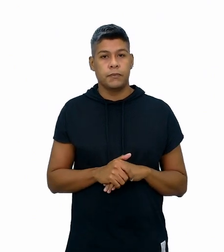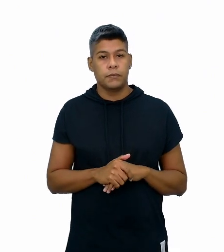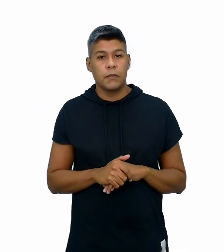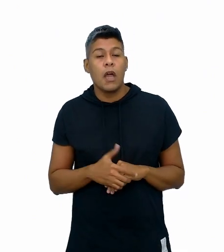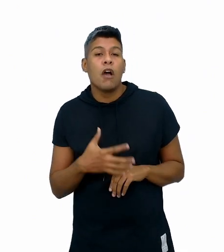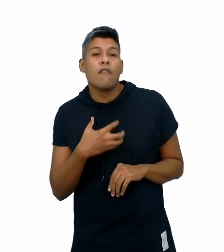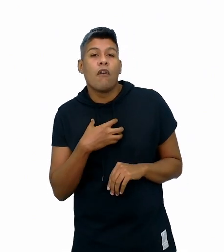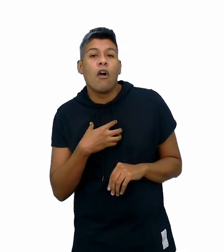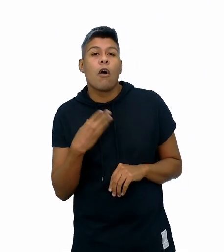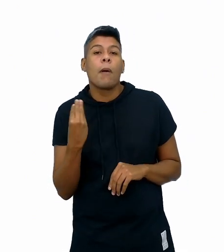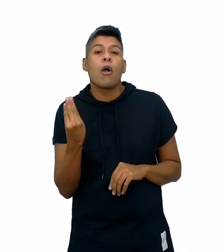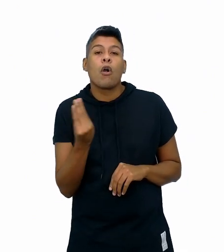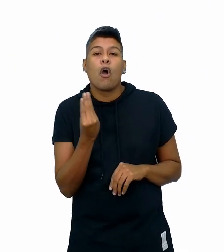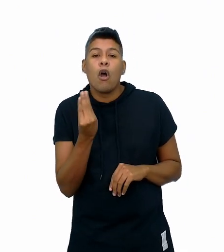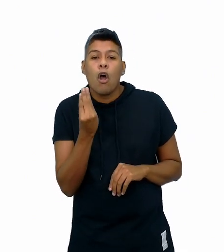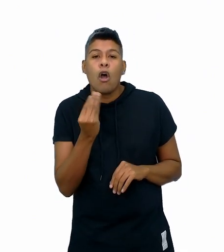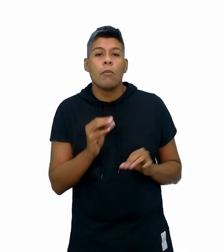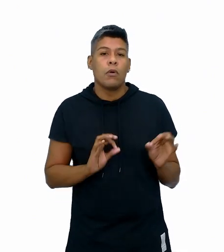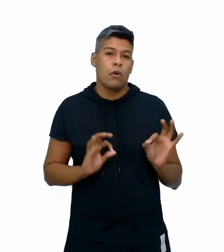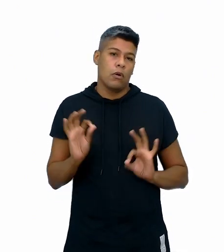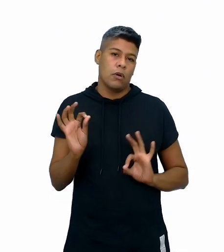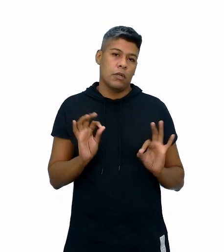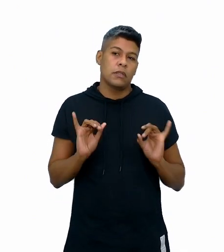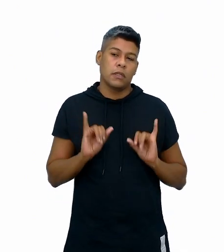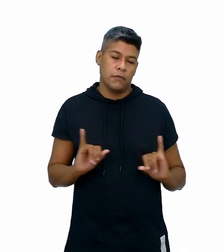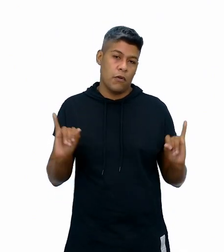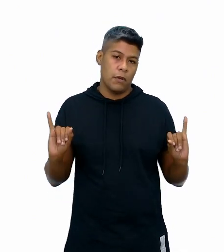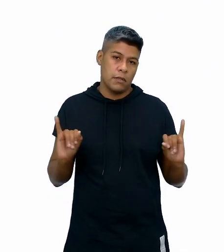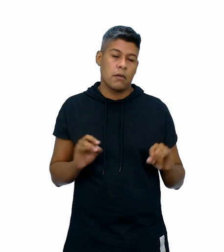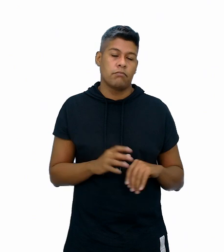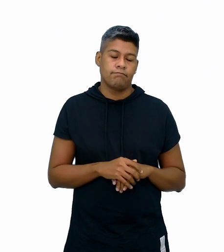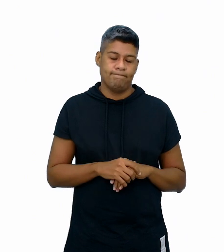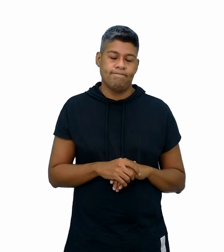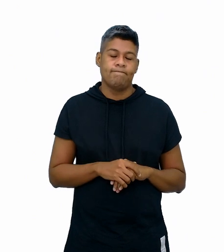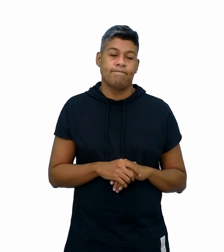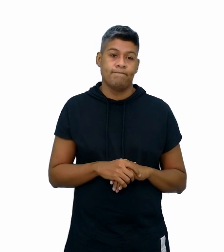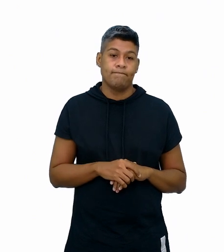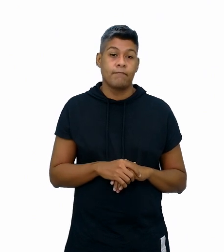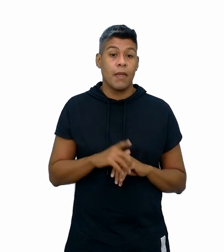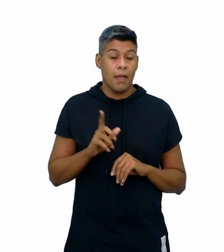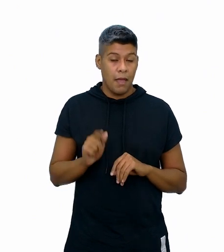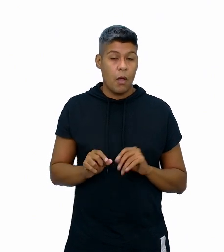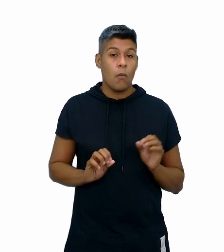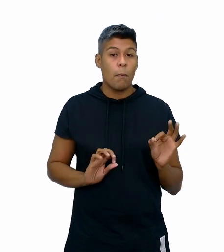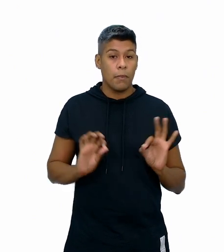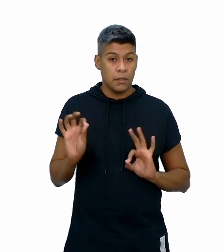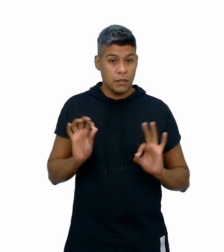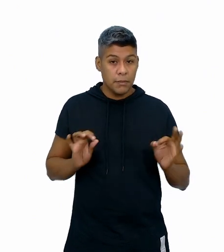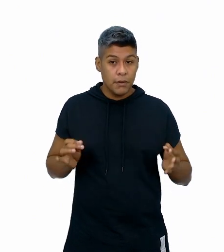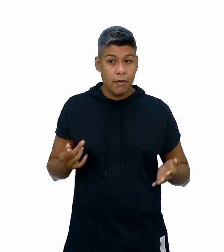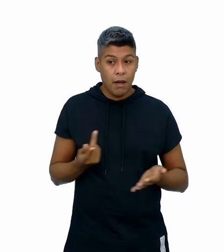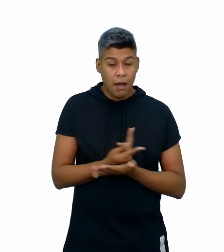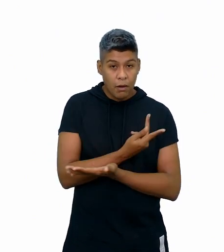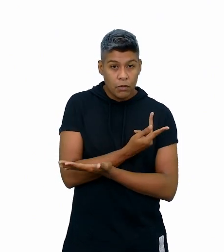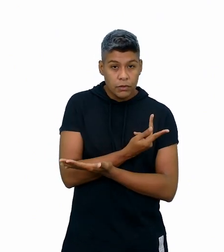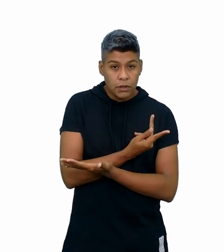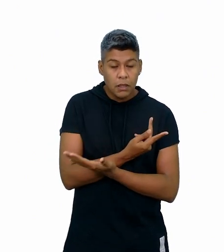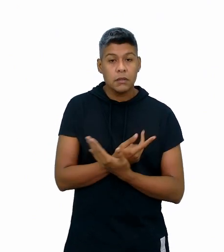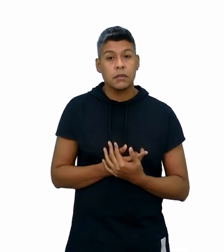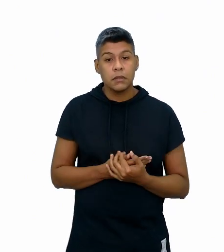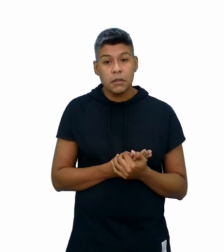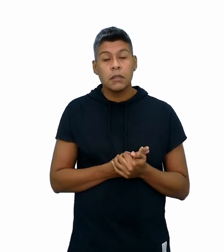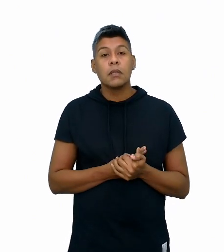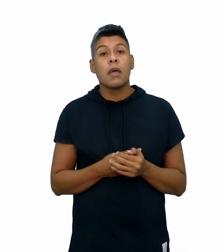a forma como eles vão organizar essas informações, tá? E esse planejamento acontece quanto